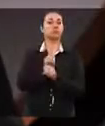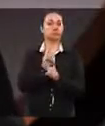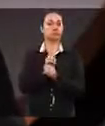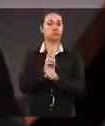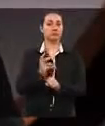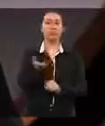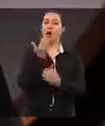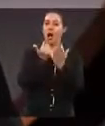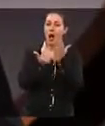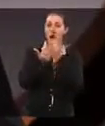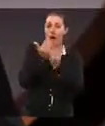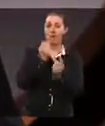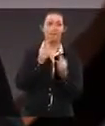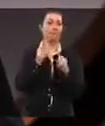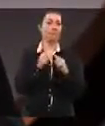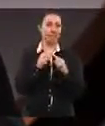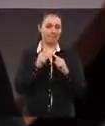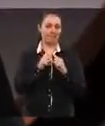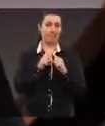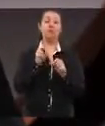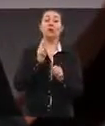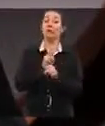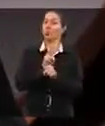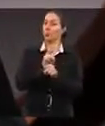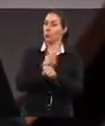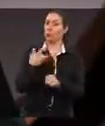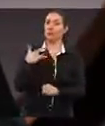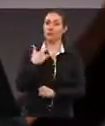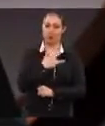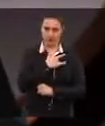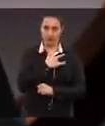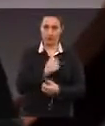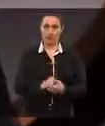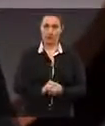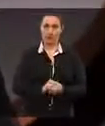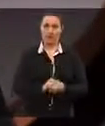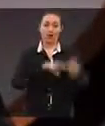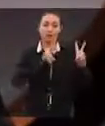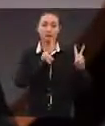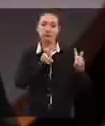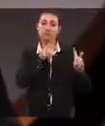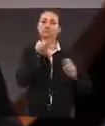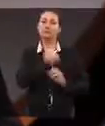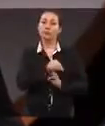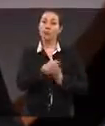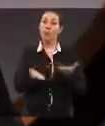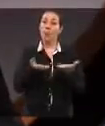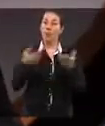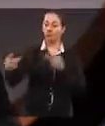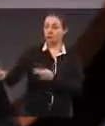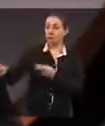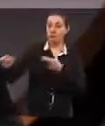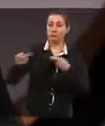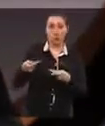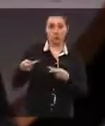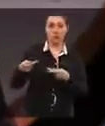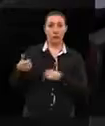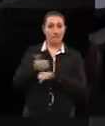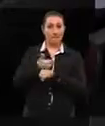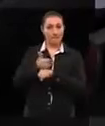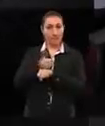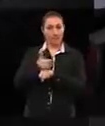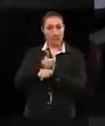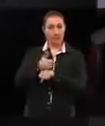cuidar muito da alimentação, cuidar da nossa saúde. Para falar um pouquinho sobre isso hoje, a TV Câmara convidou